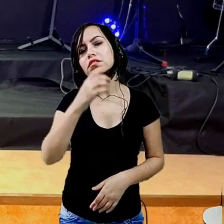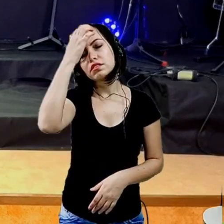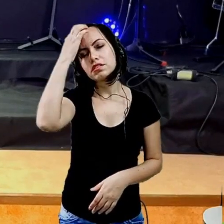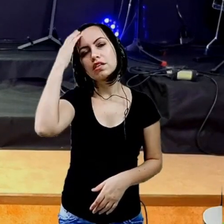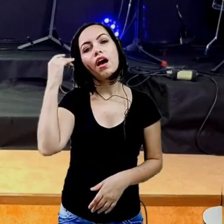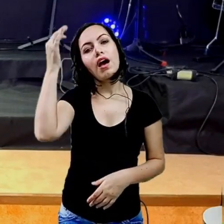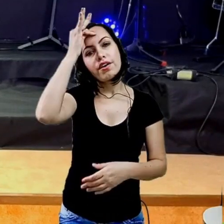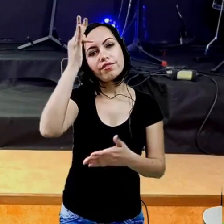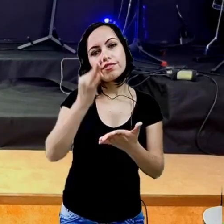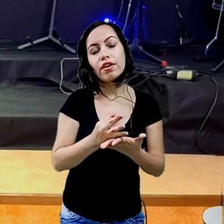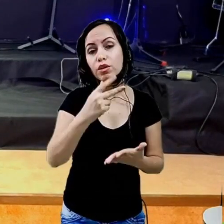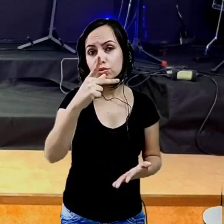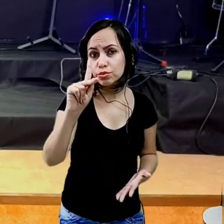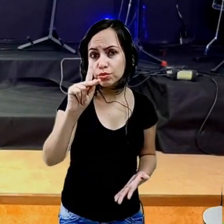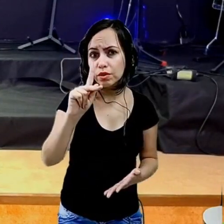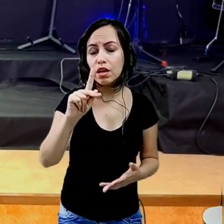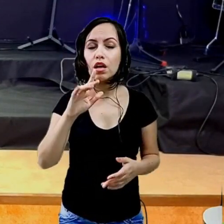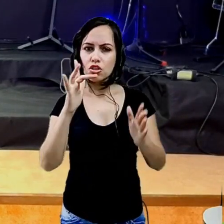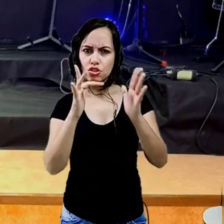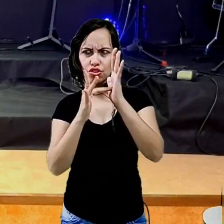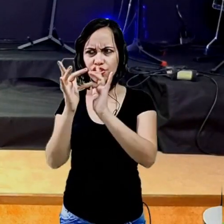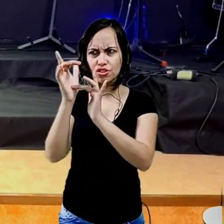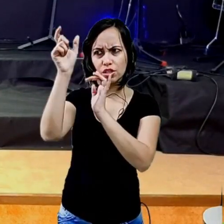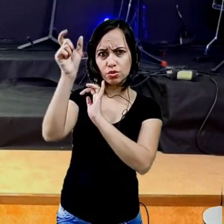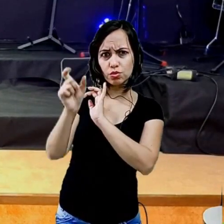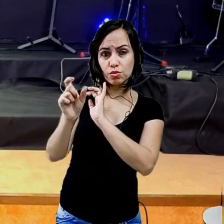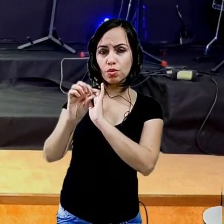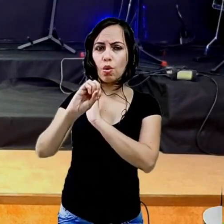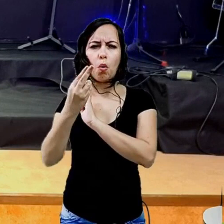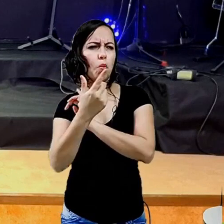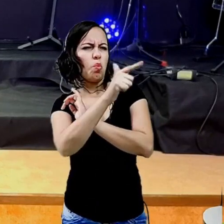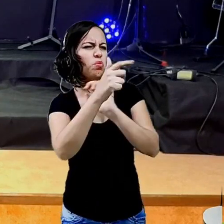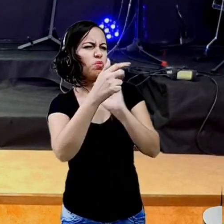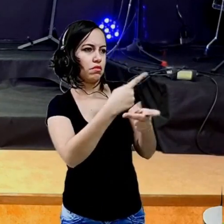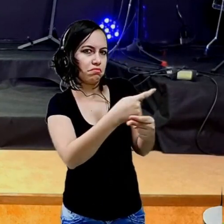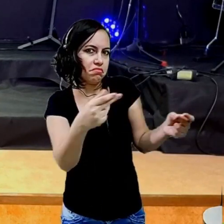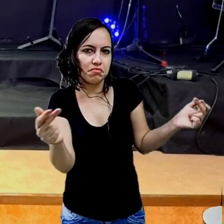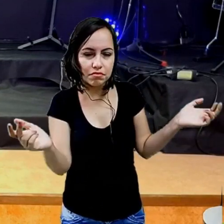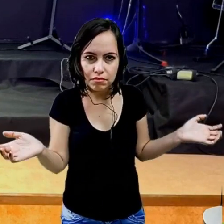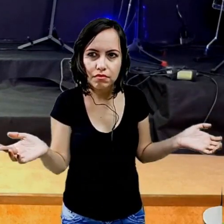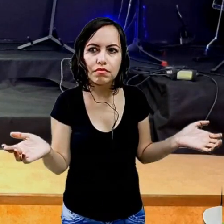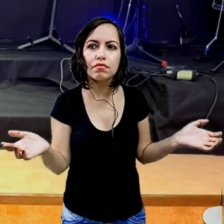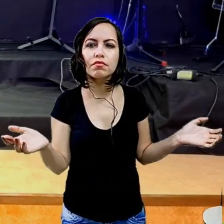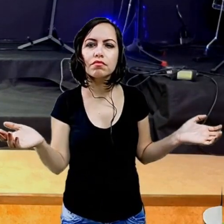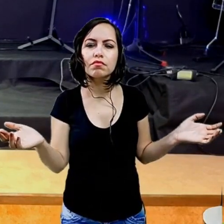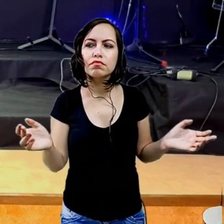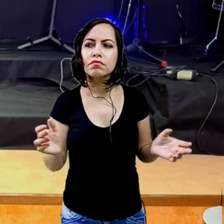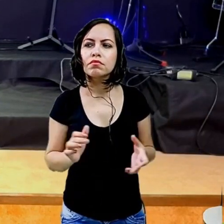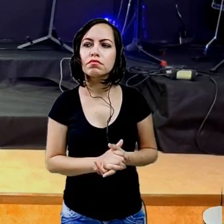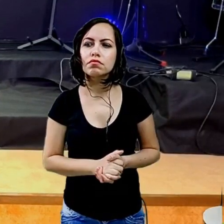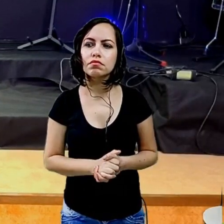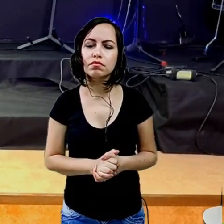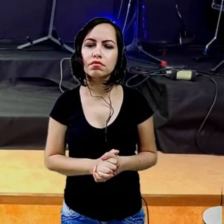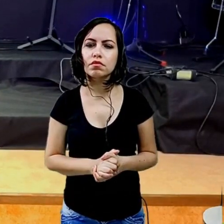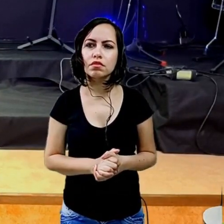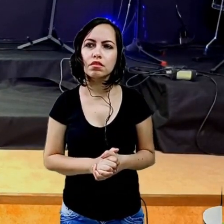a sua fé? Em Jesus ou em outras coisas qualquer? Ou